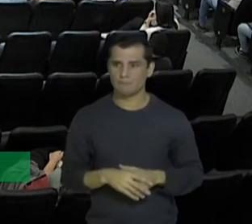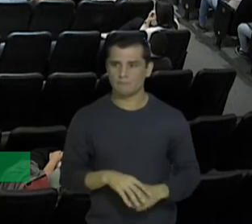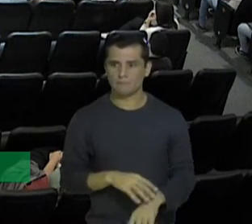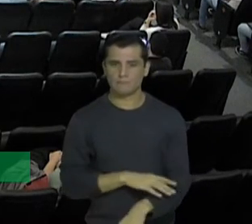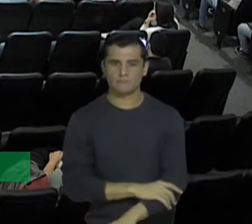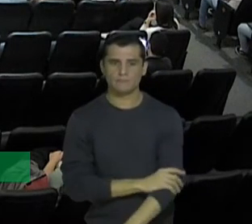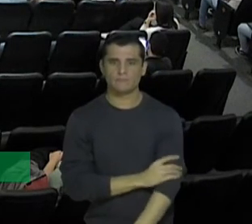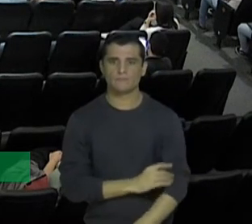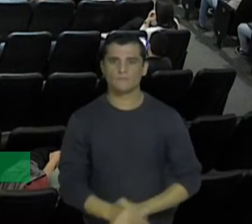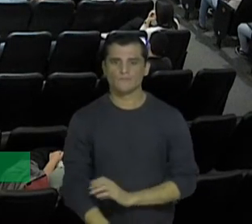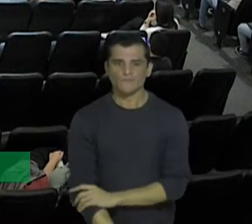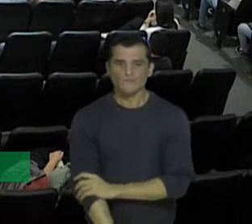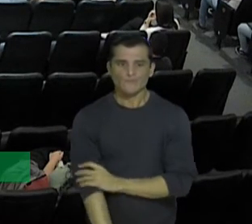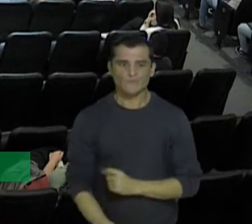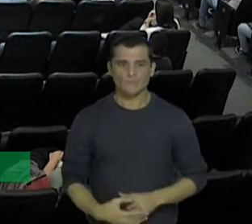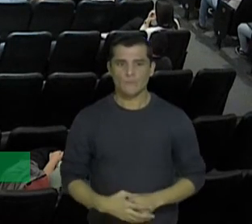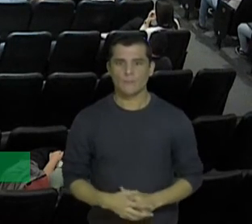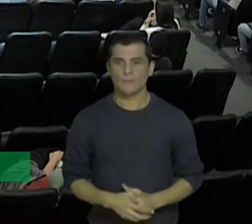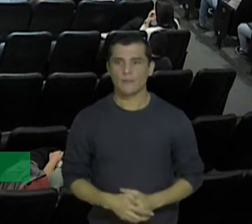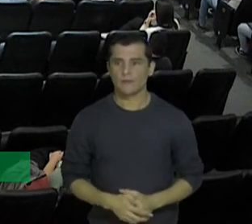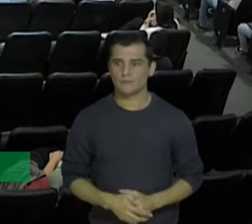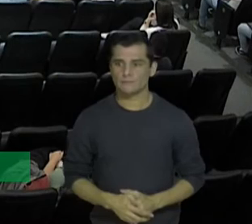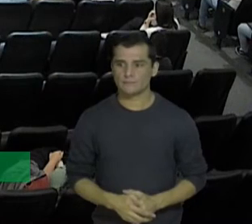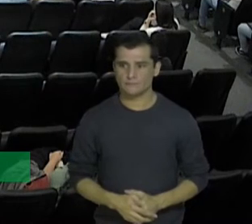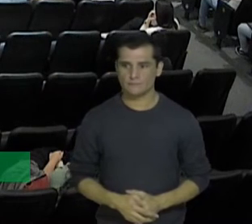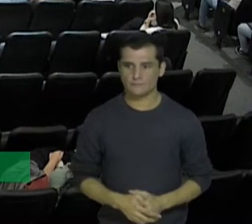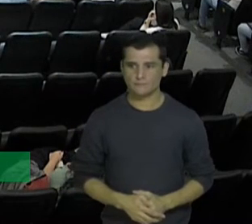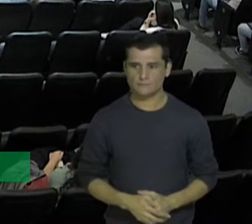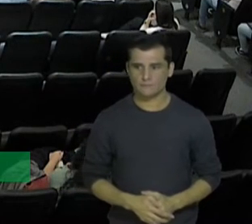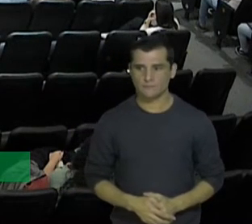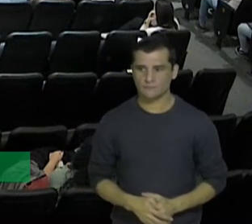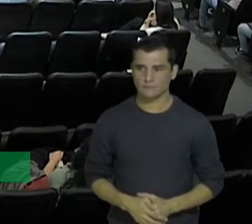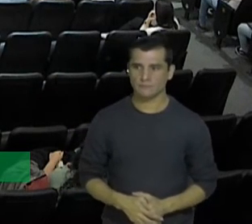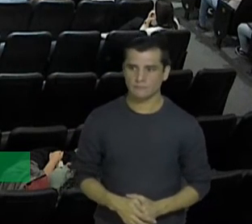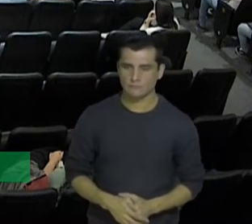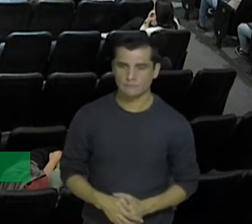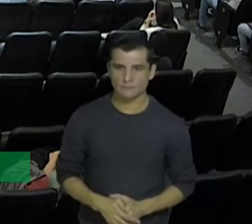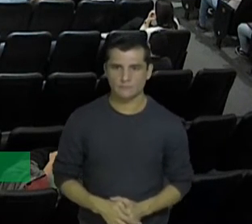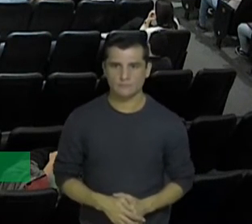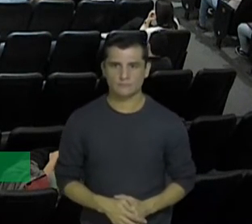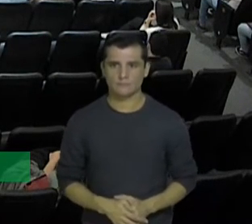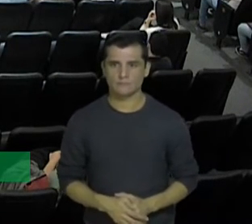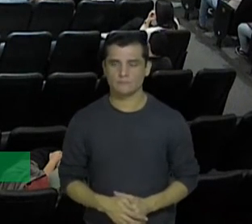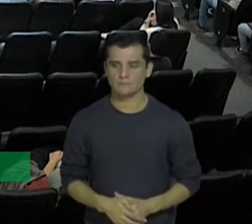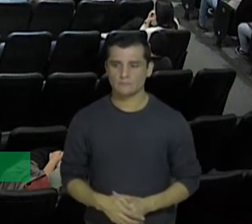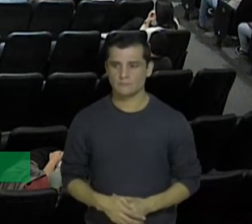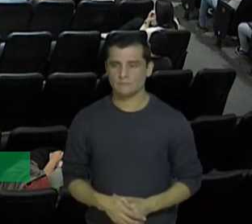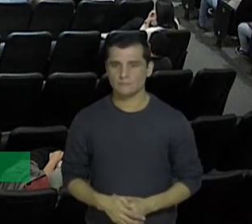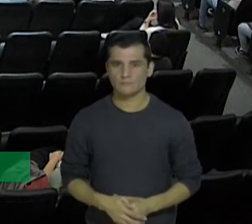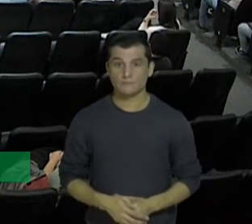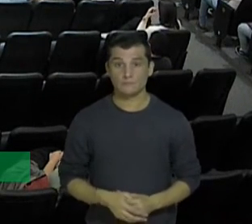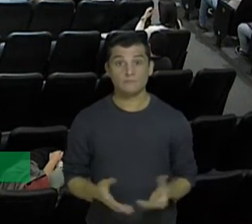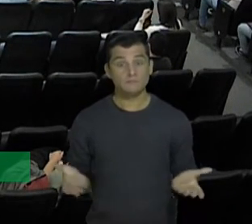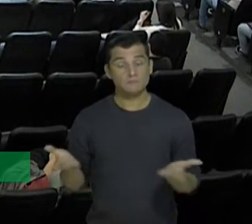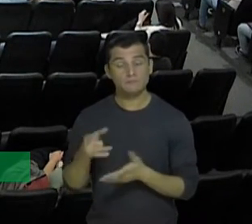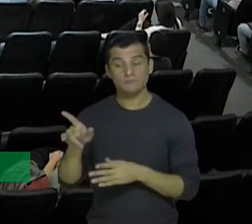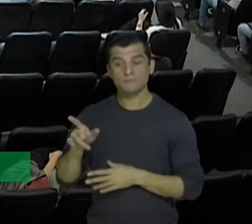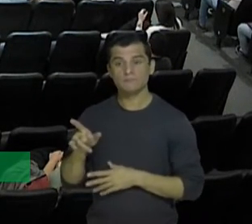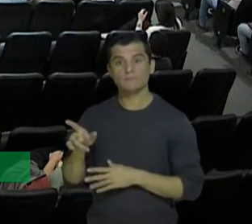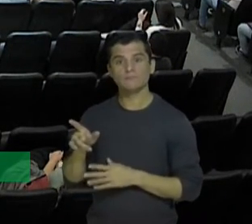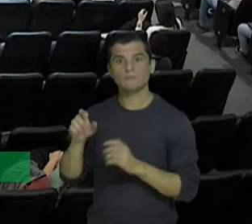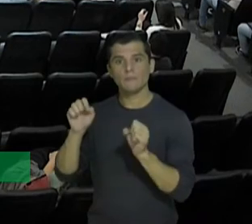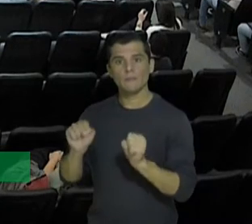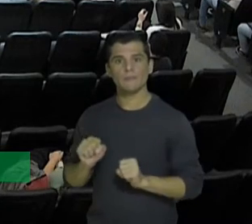bem eh André dando sequência a nossa nosso evento você pode continuar falando sobre as suas